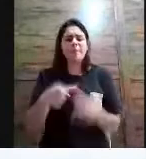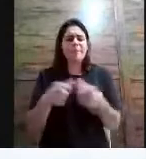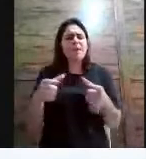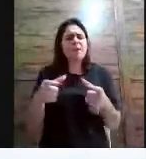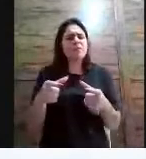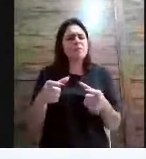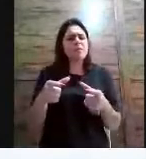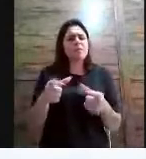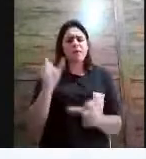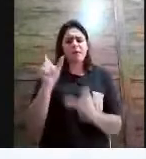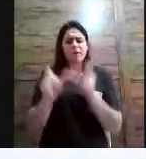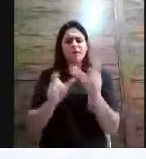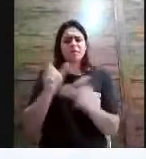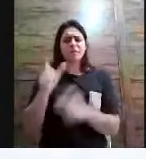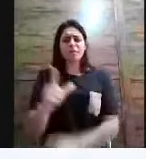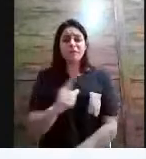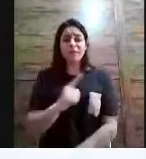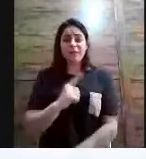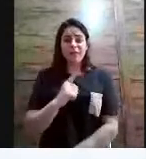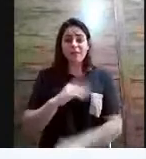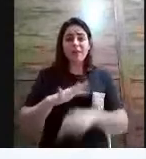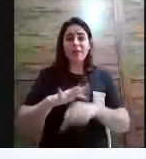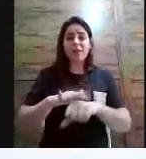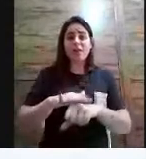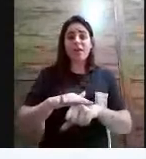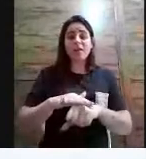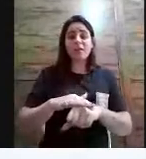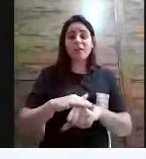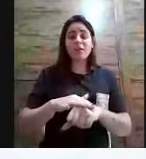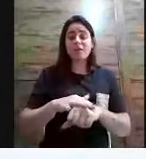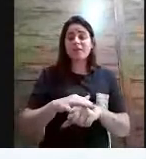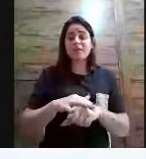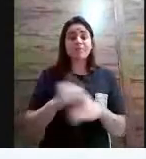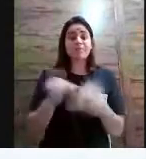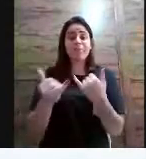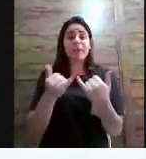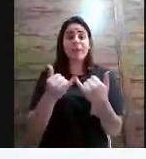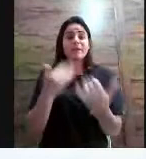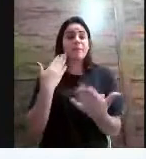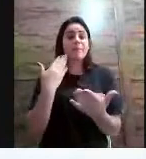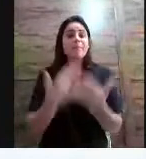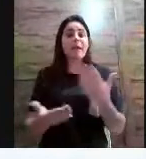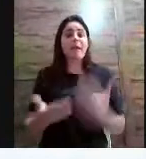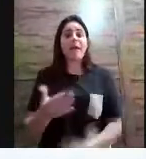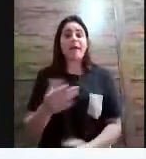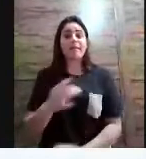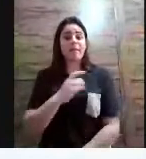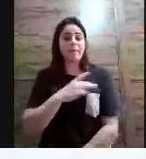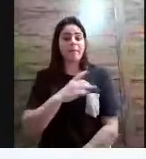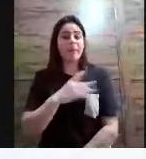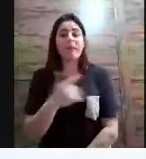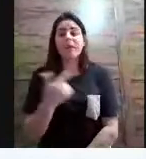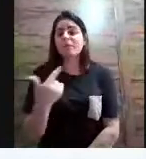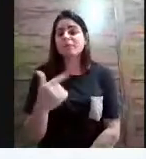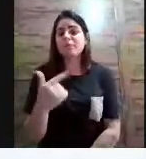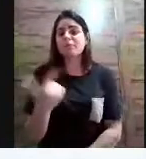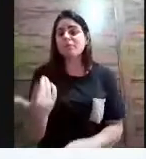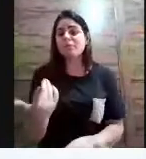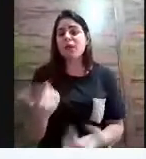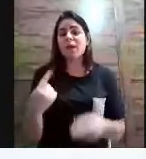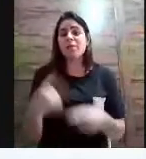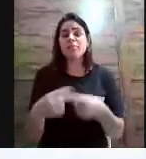que as pessoas perdem o medo da AIDS justamente porque tem um